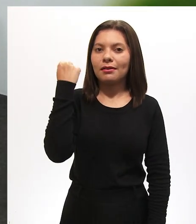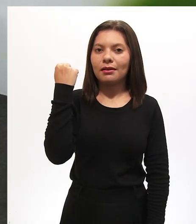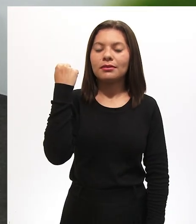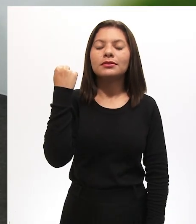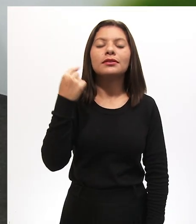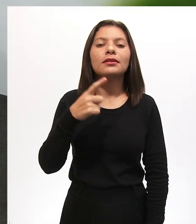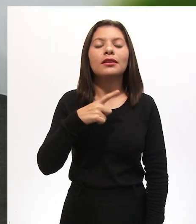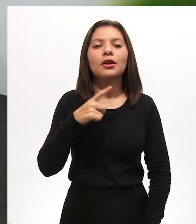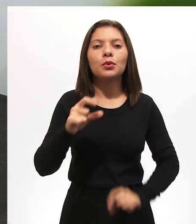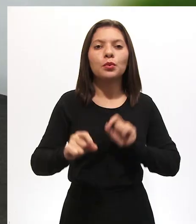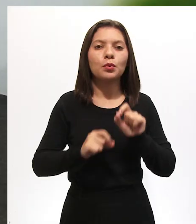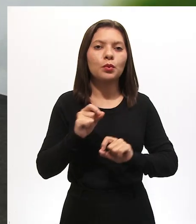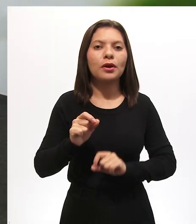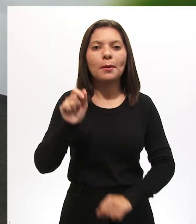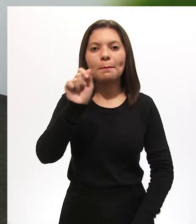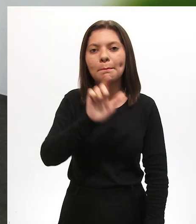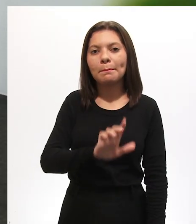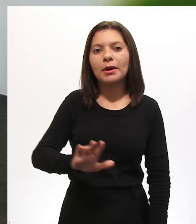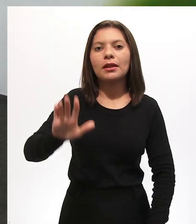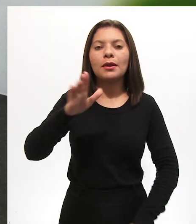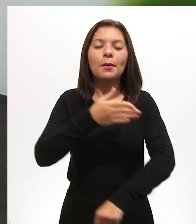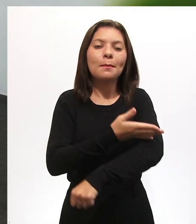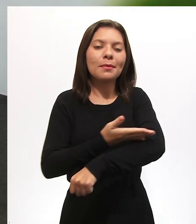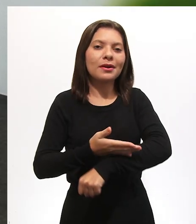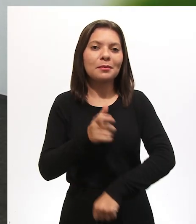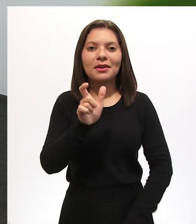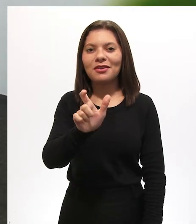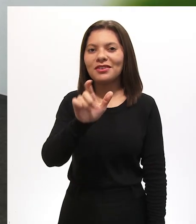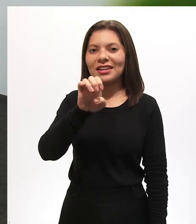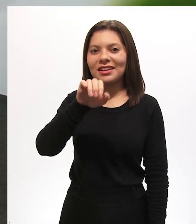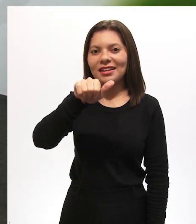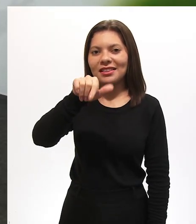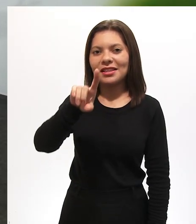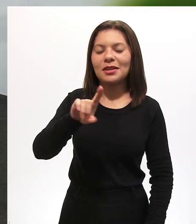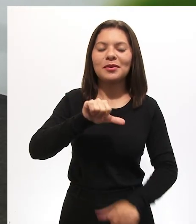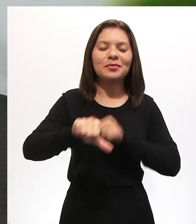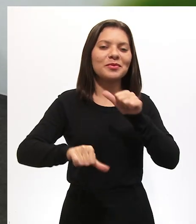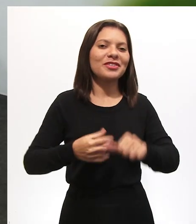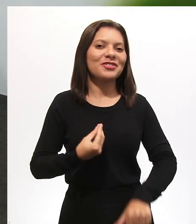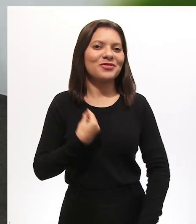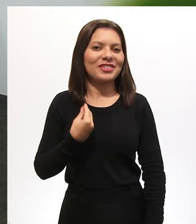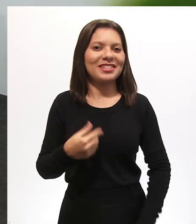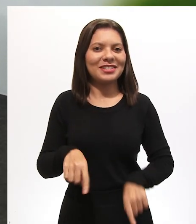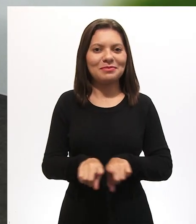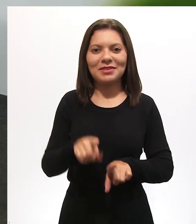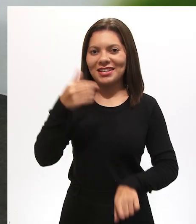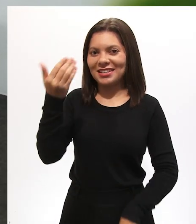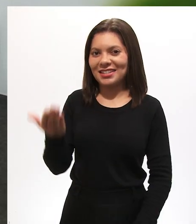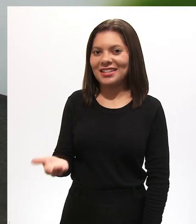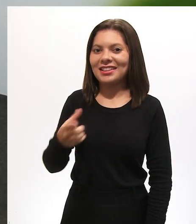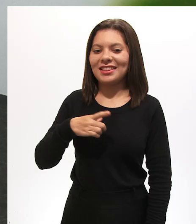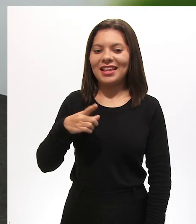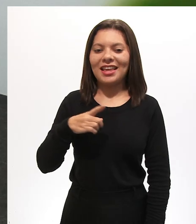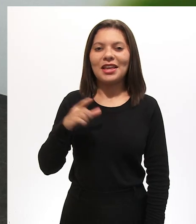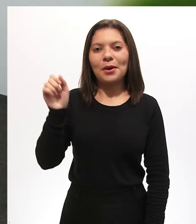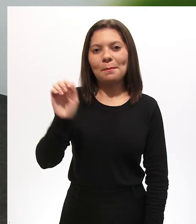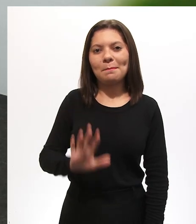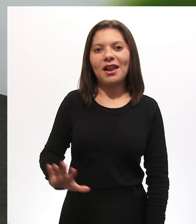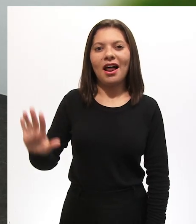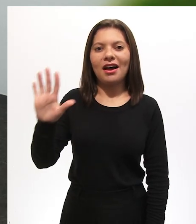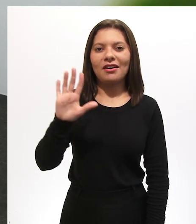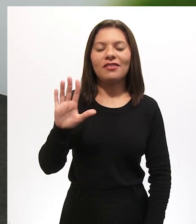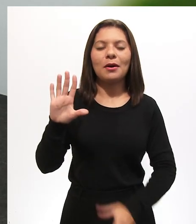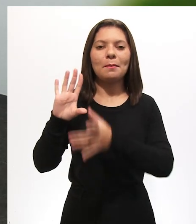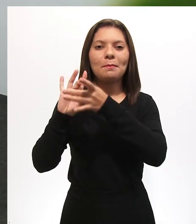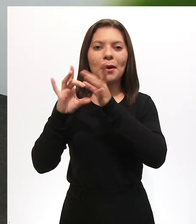estou, tem um painel branco com belos dizeres EAD mudando realidades. E à minha direita tem um painel com